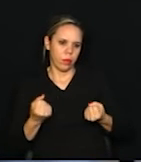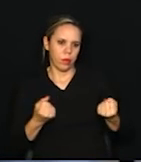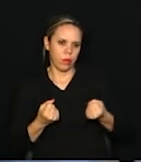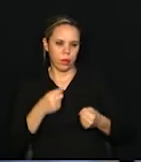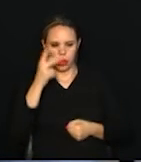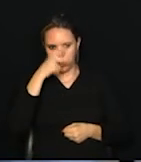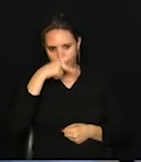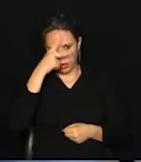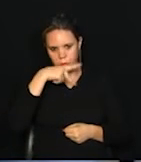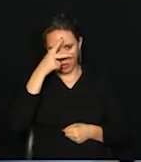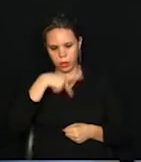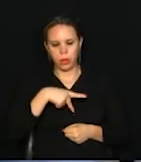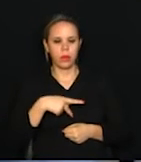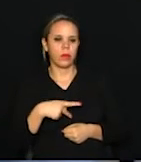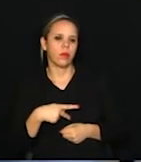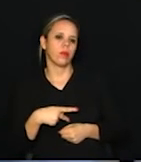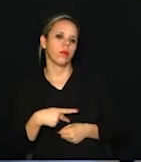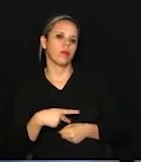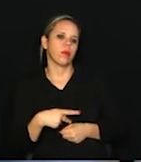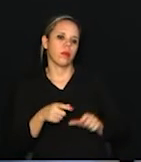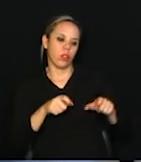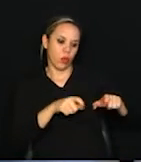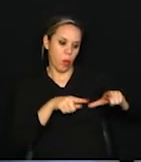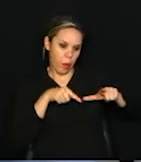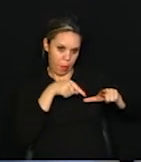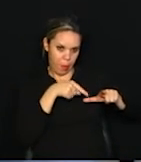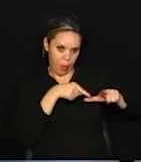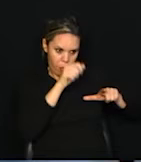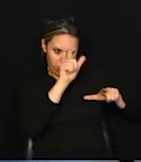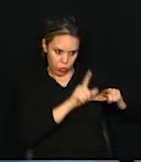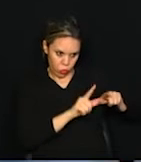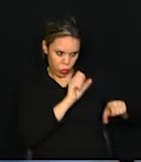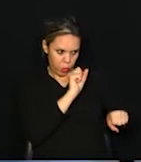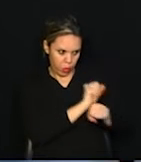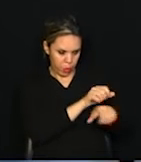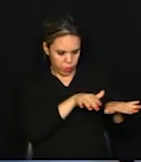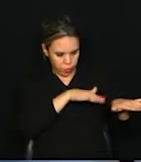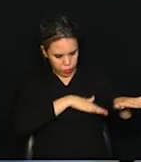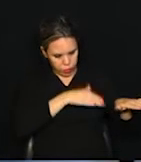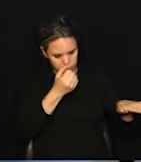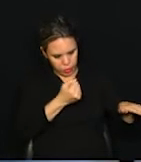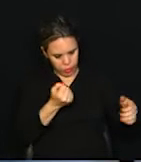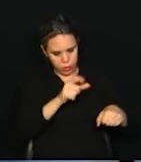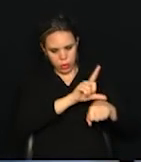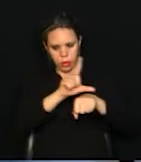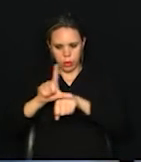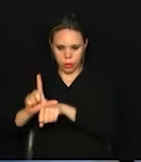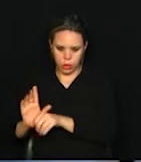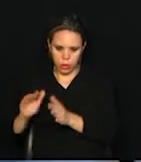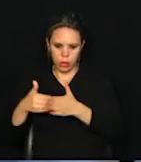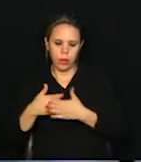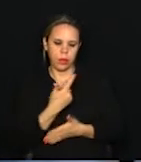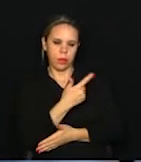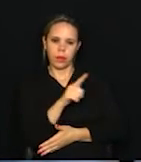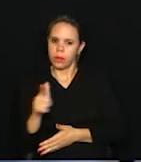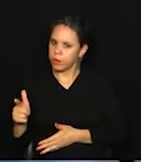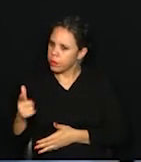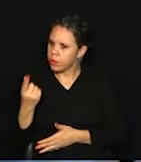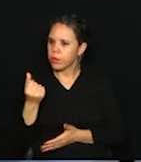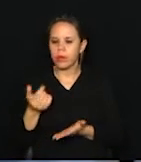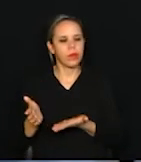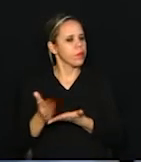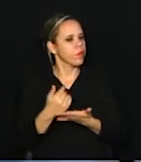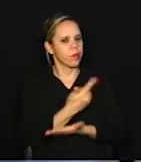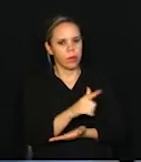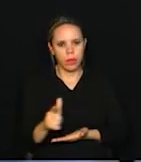peruas escolares. Zona azul, nós tivemos também fase em que o comércio inteiro ficou fechado, então nós não tivemos arrecadação.